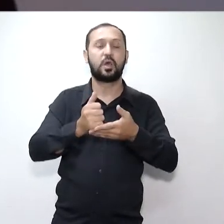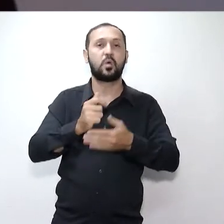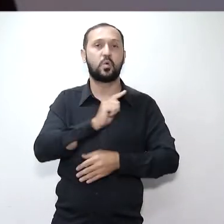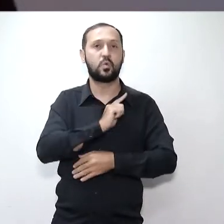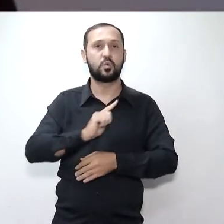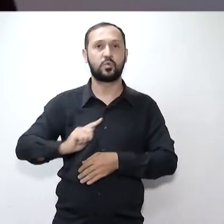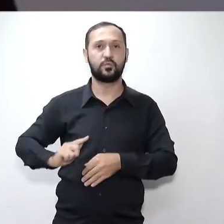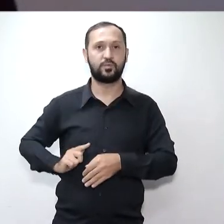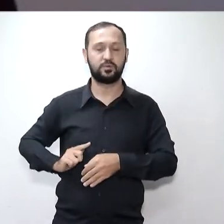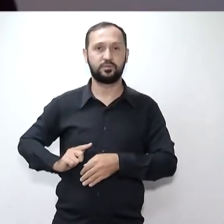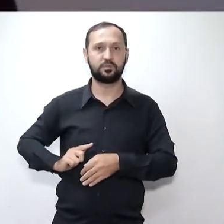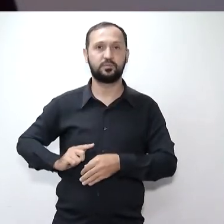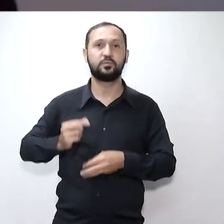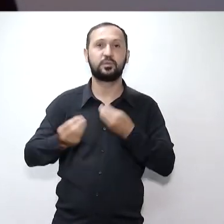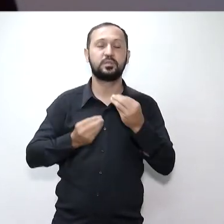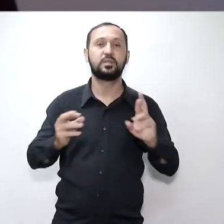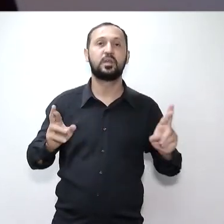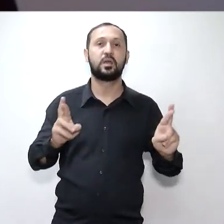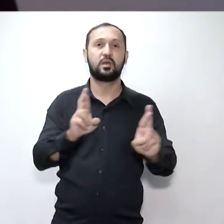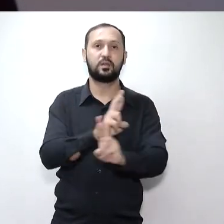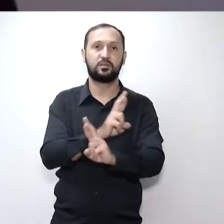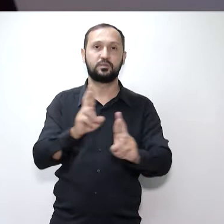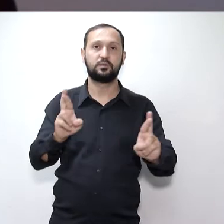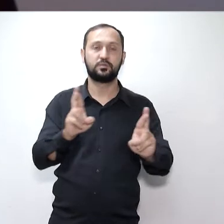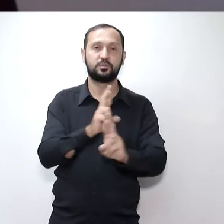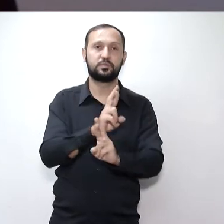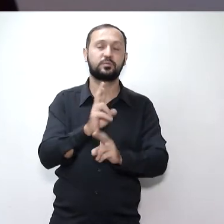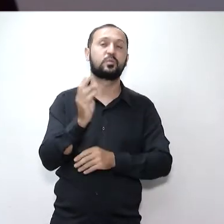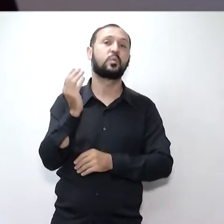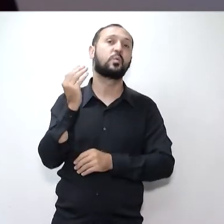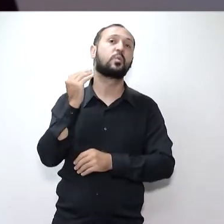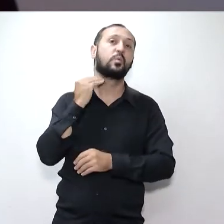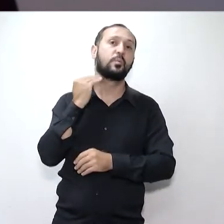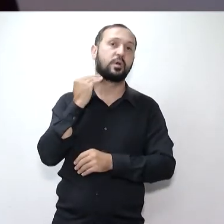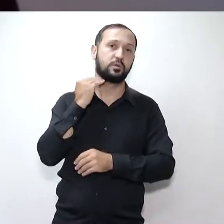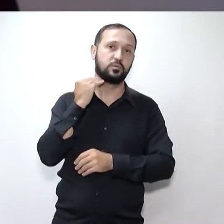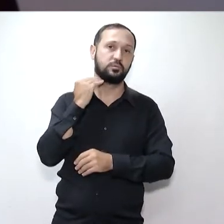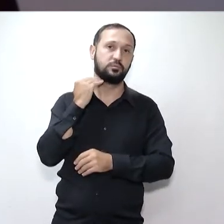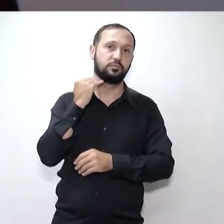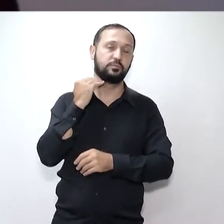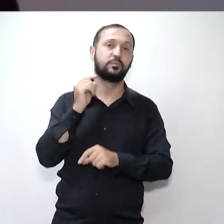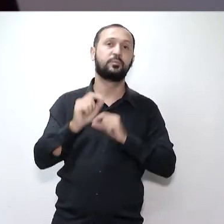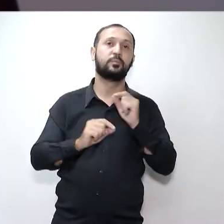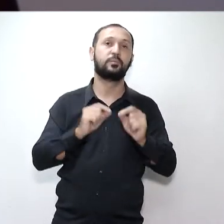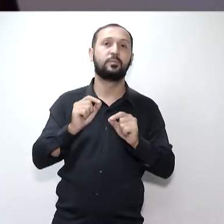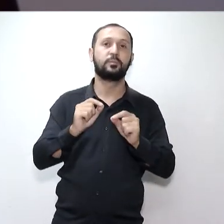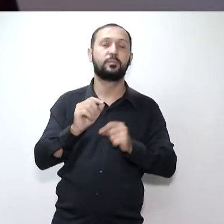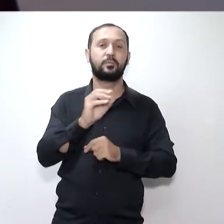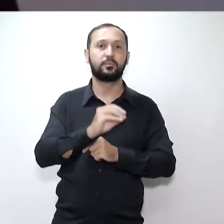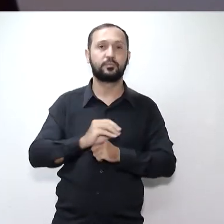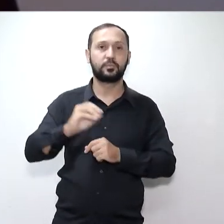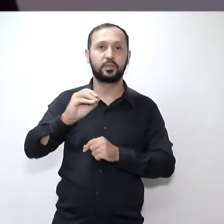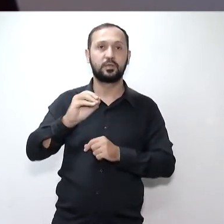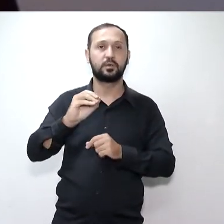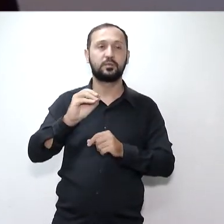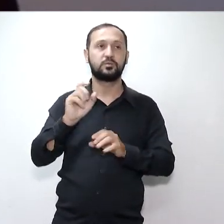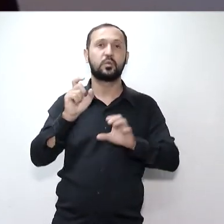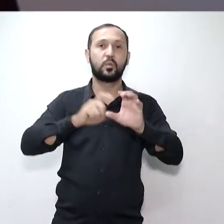cumpra agora uma medida que eu julgo essencial, que é de ajudar o governo do Estado